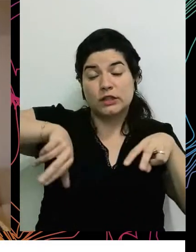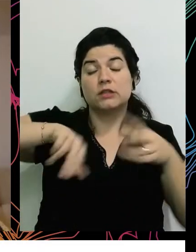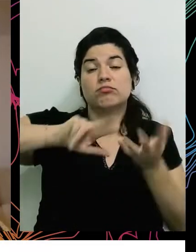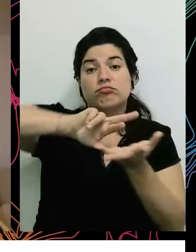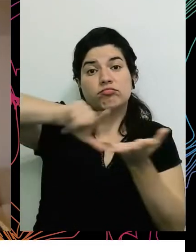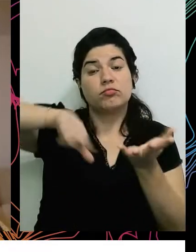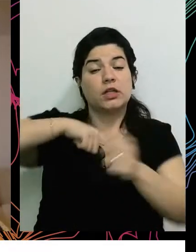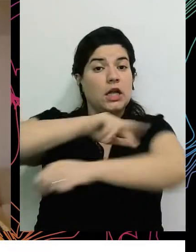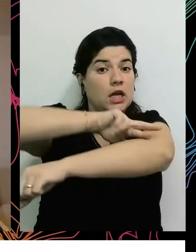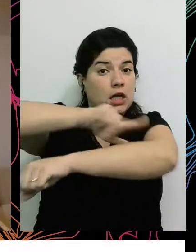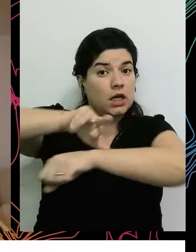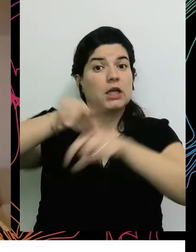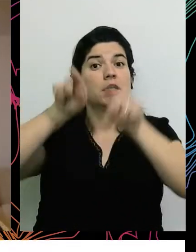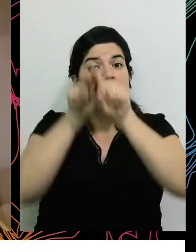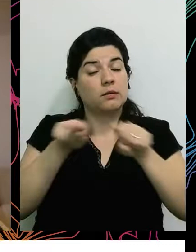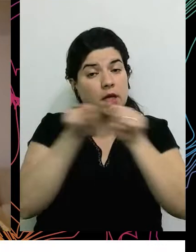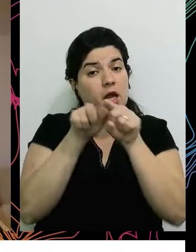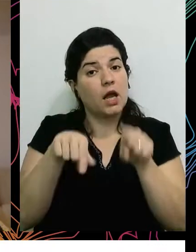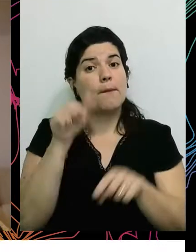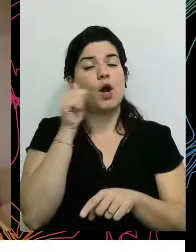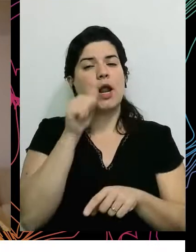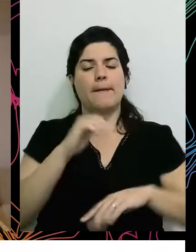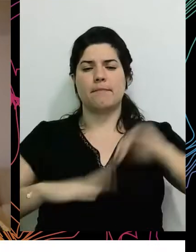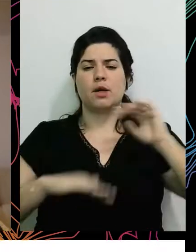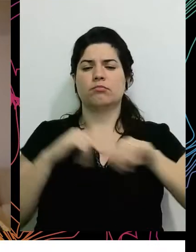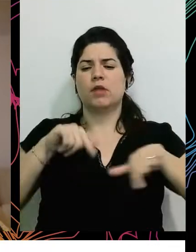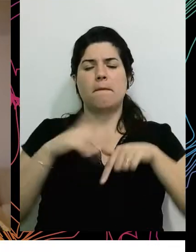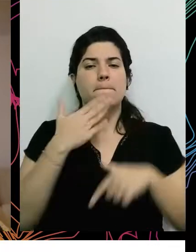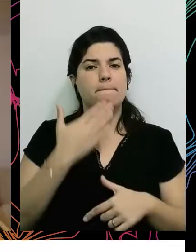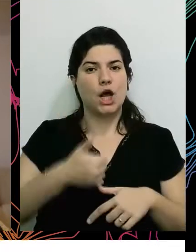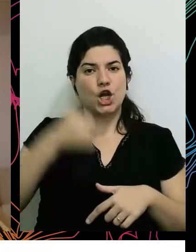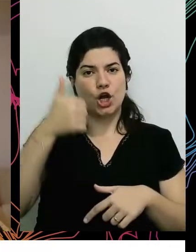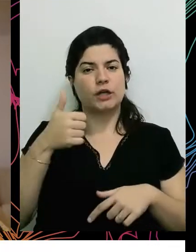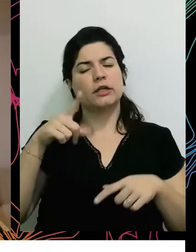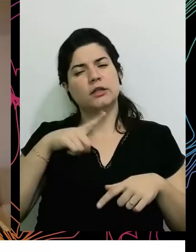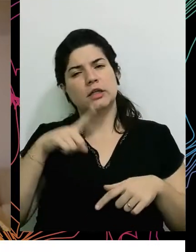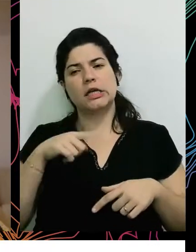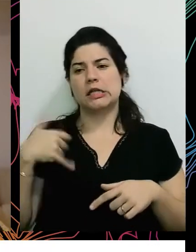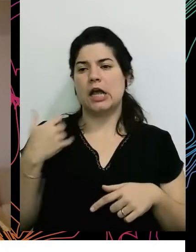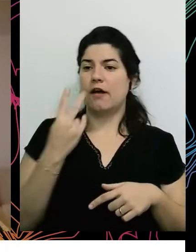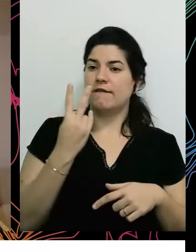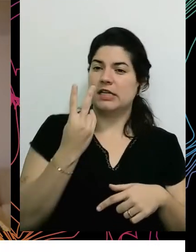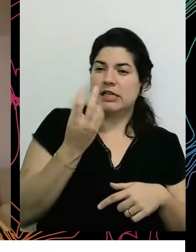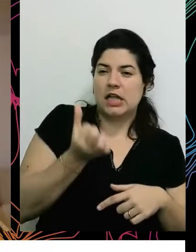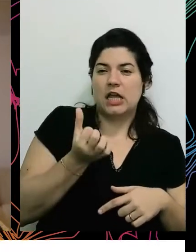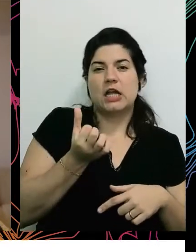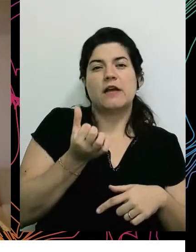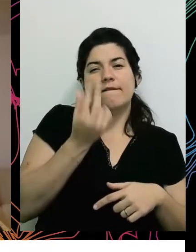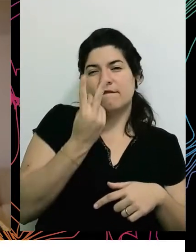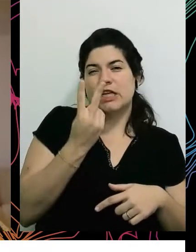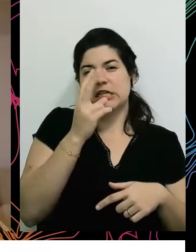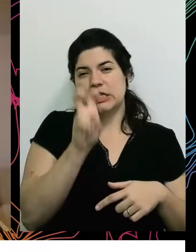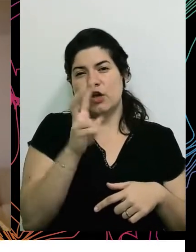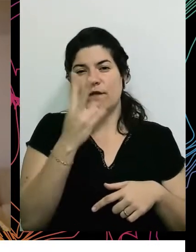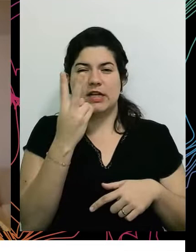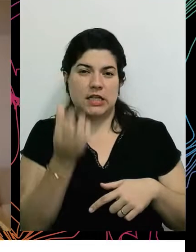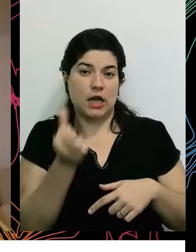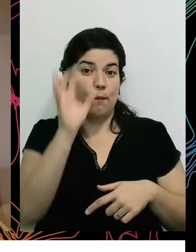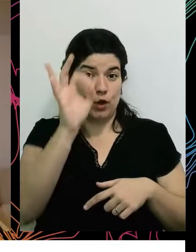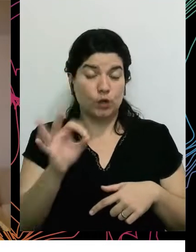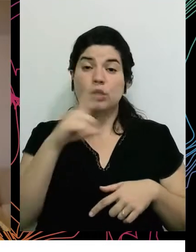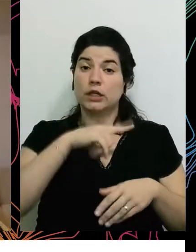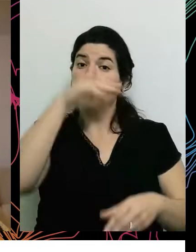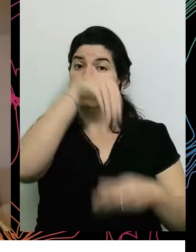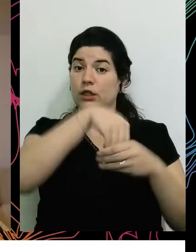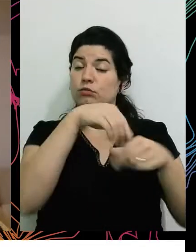elas performam melhor, elas têm entre 25% a 26%, se for de gênero, no C-level, elas